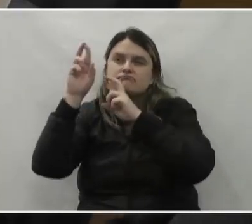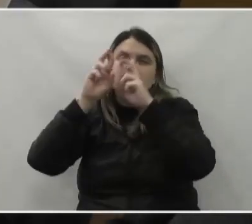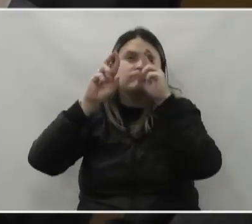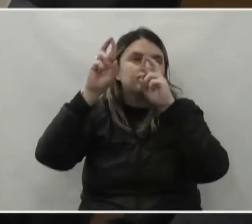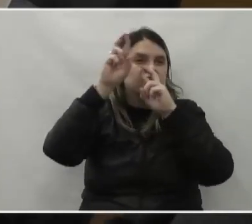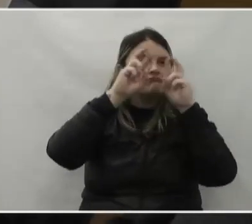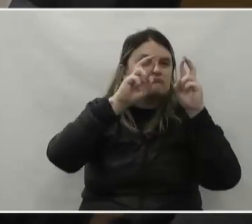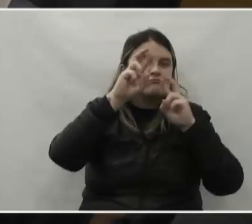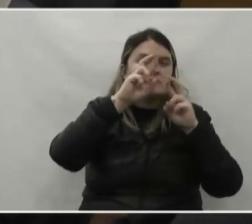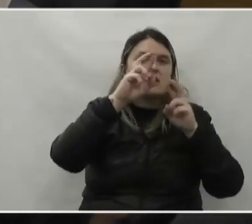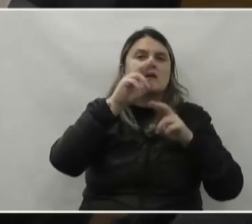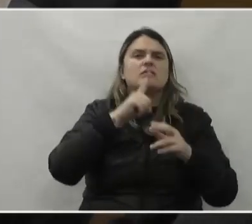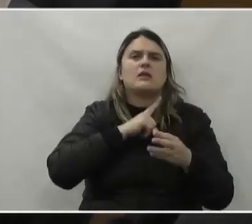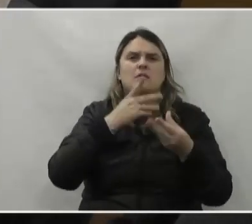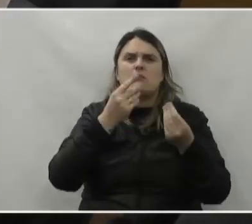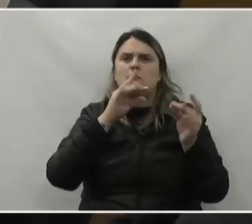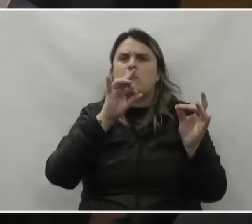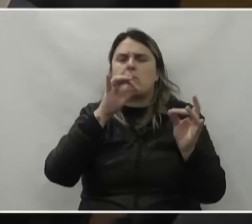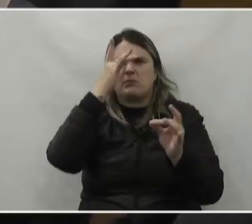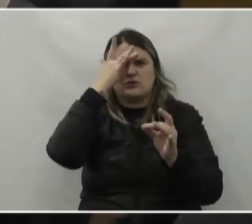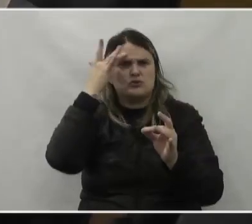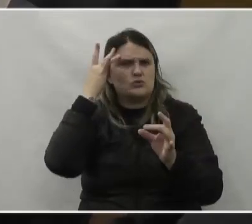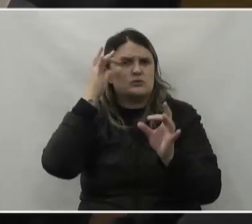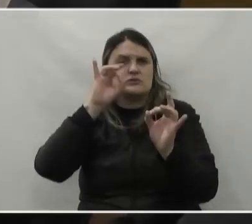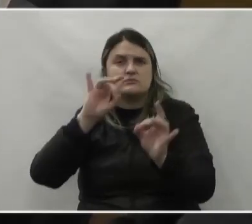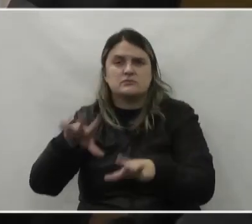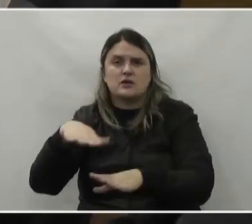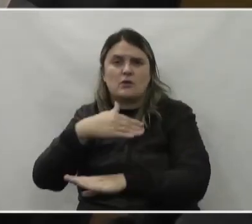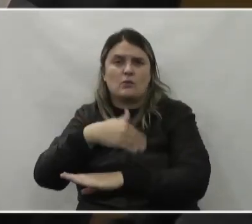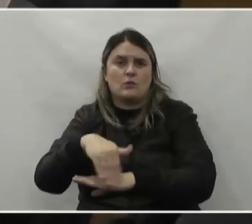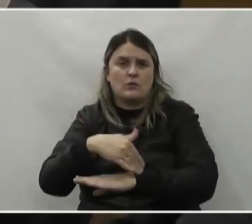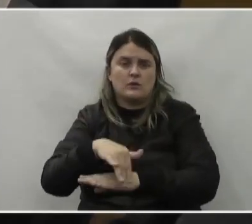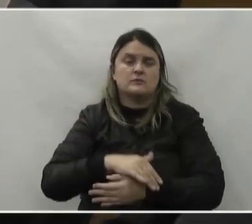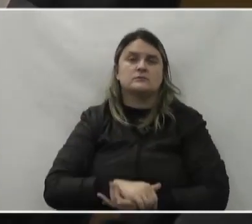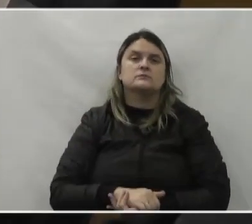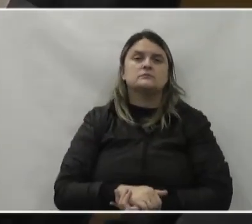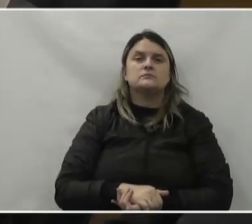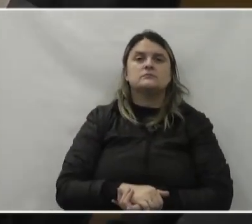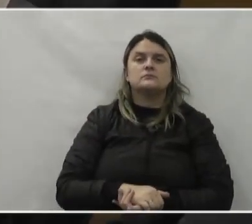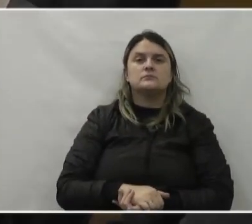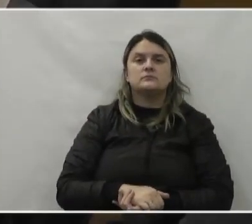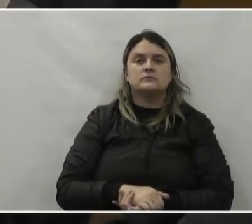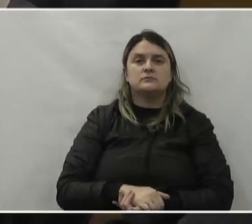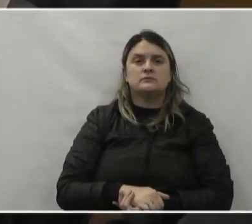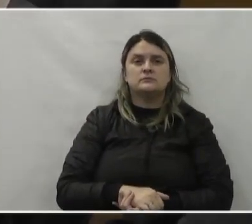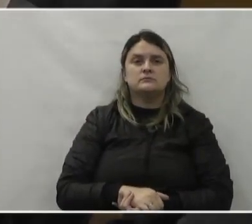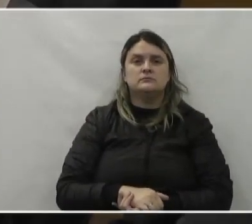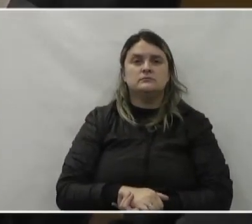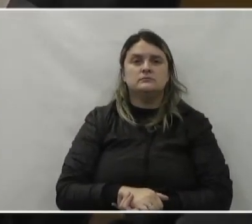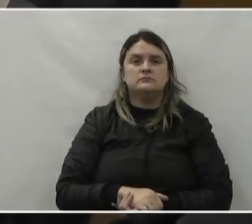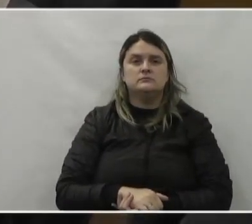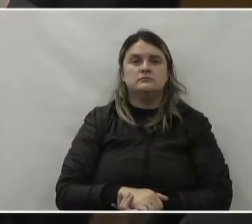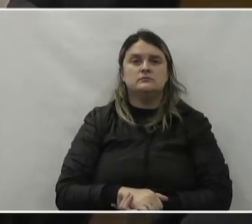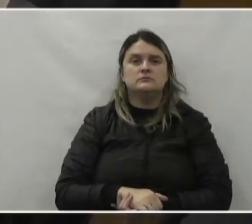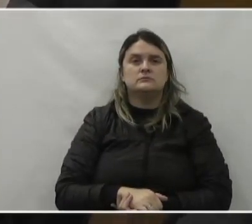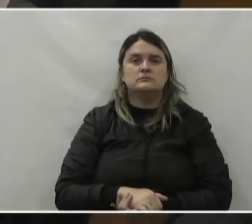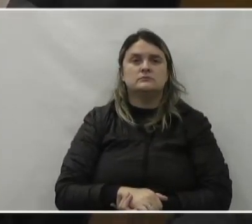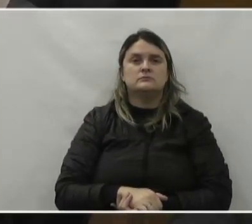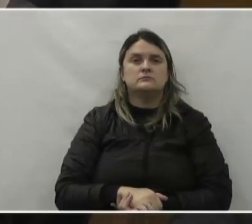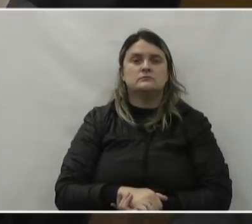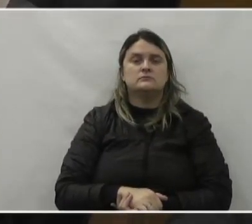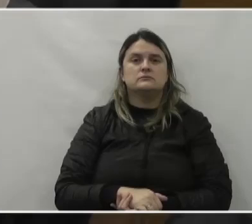seja diminuído, né, a longo prazo, a curto, médio e longo prazo, com essas políticas